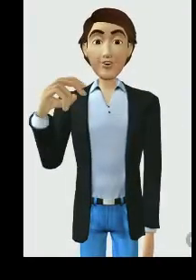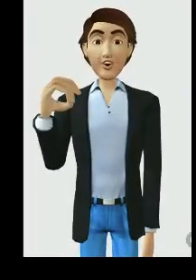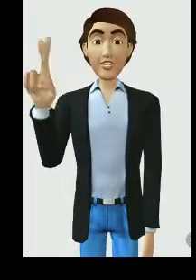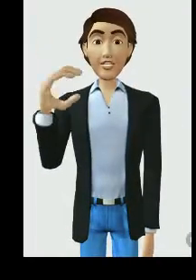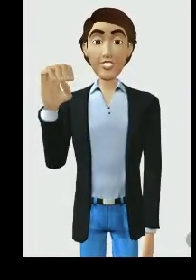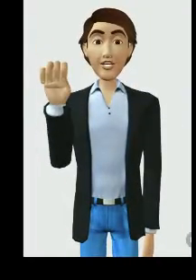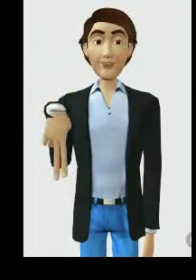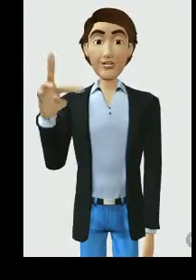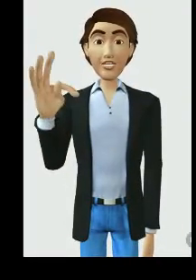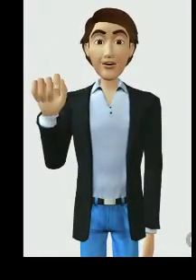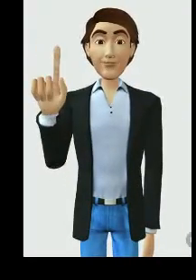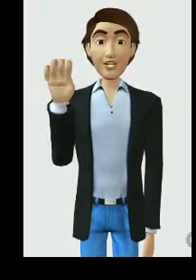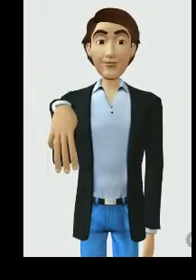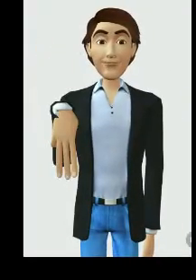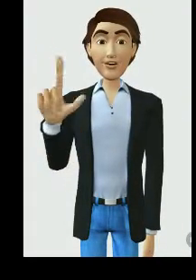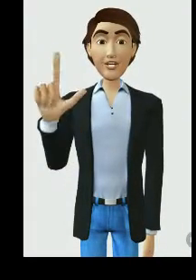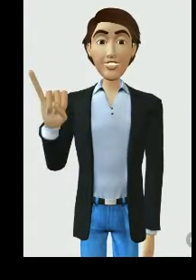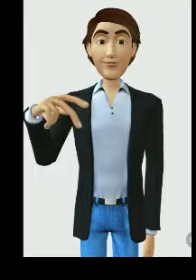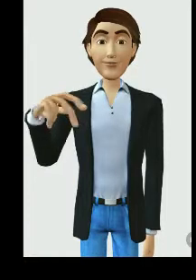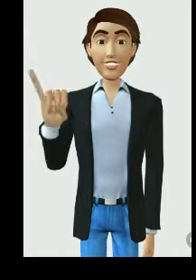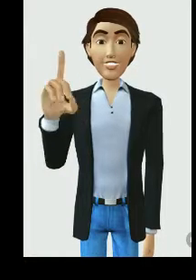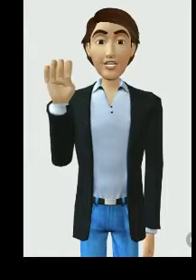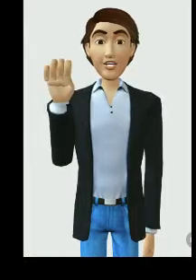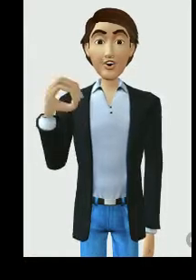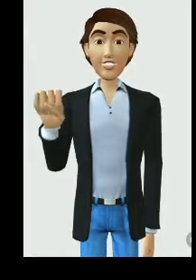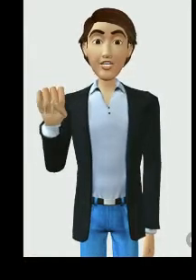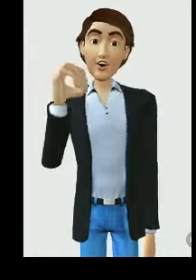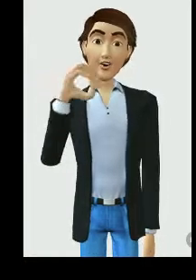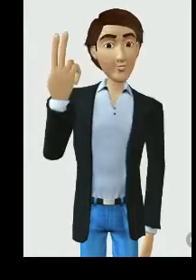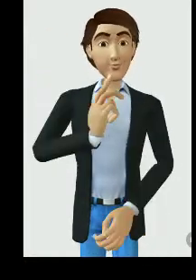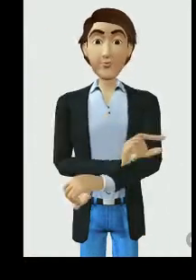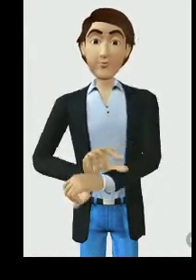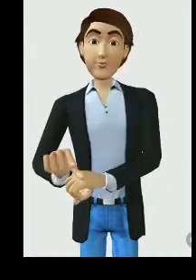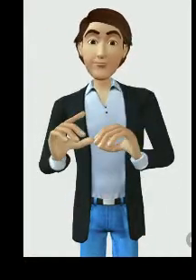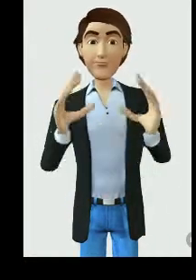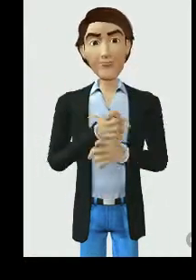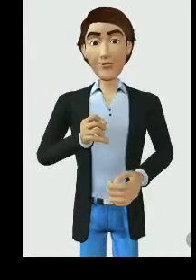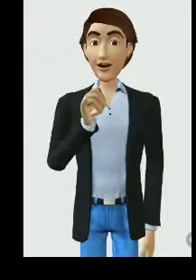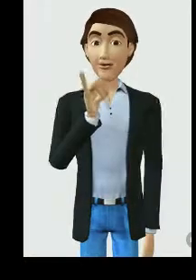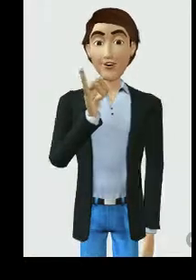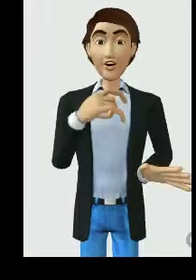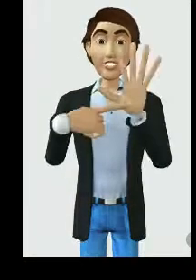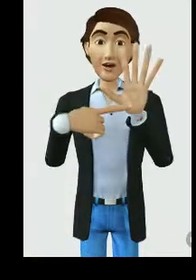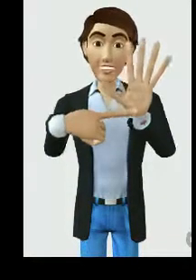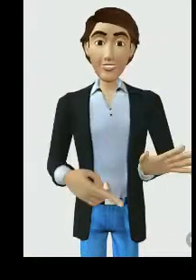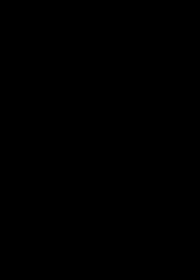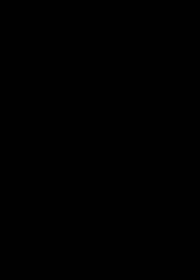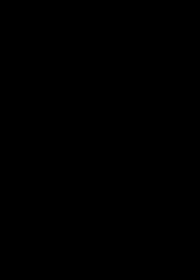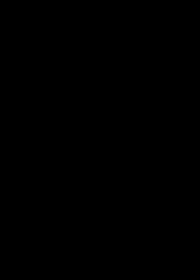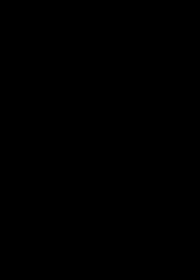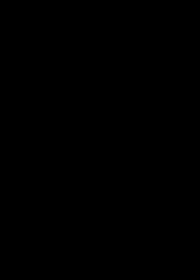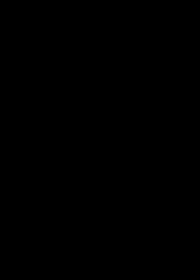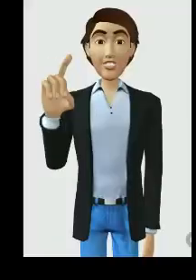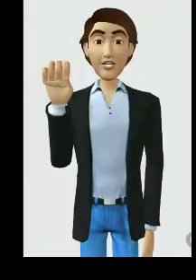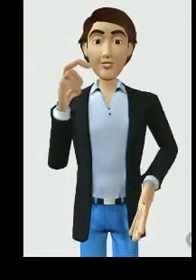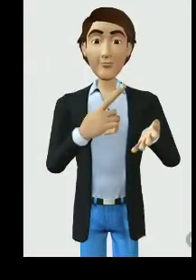Assim, teremos a porcentagem de lipídios ou gorduras totais na amostra.